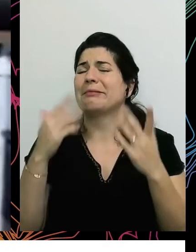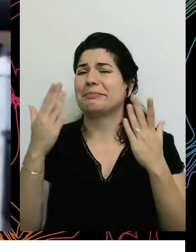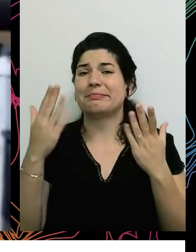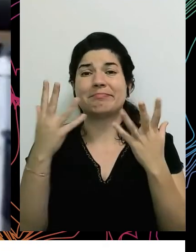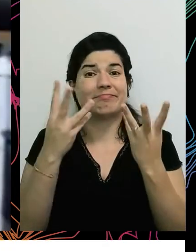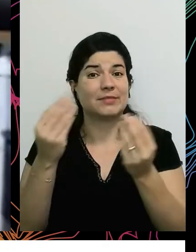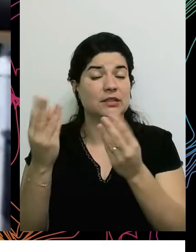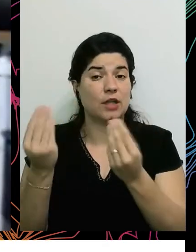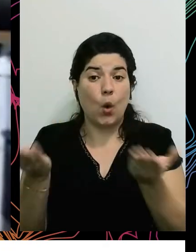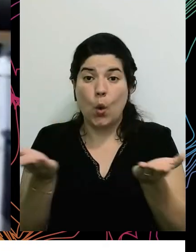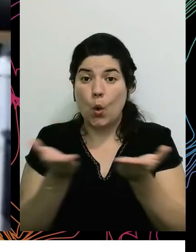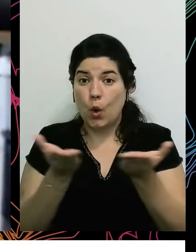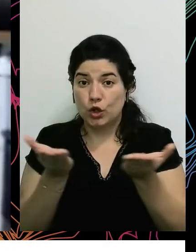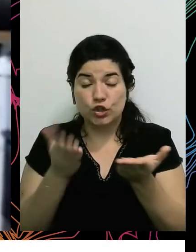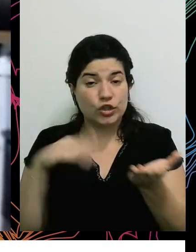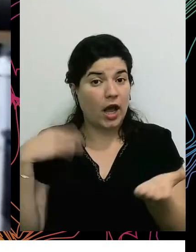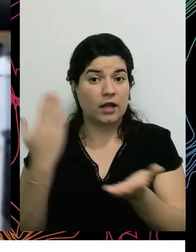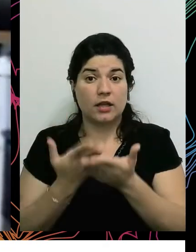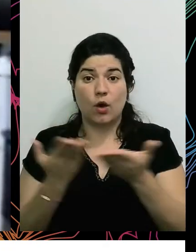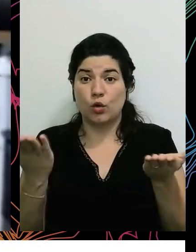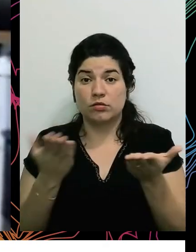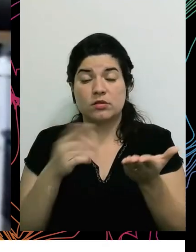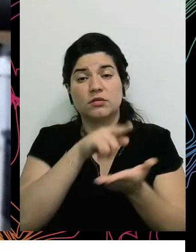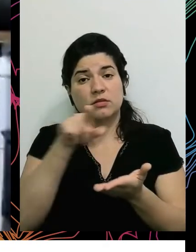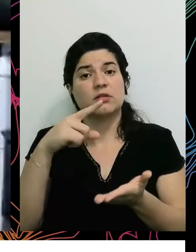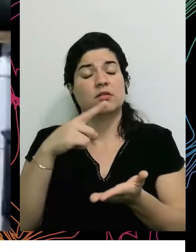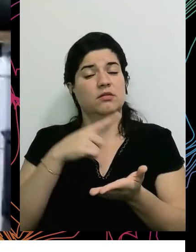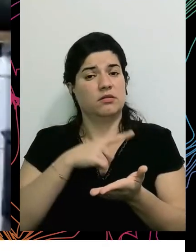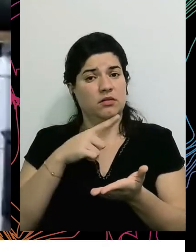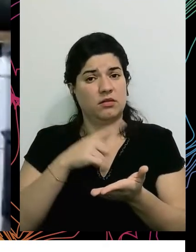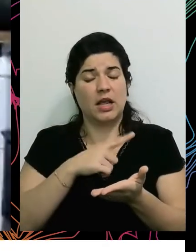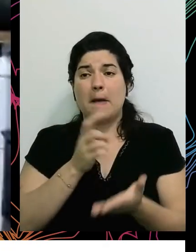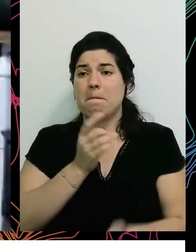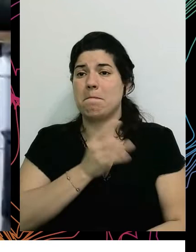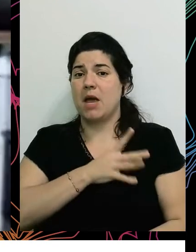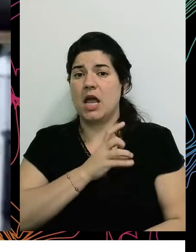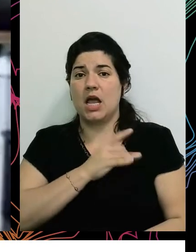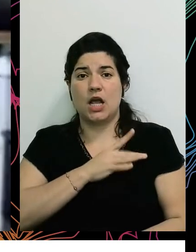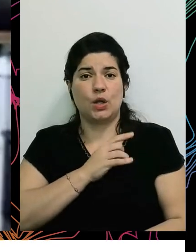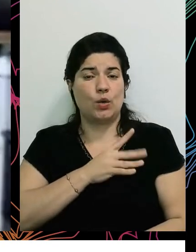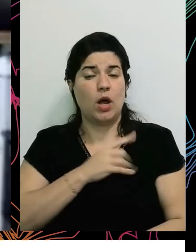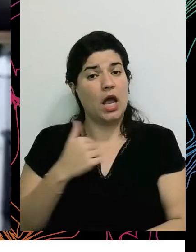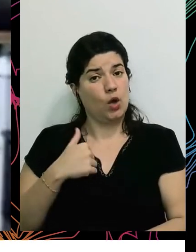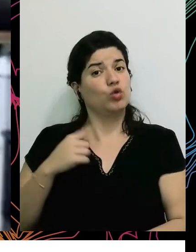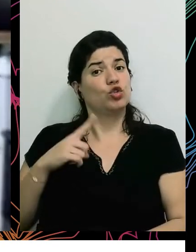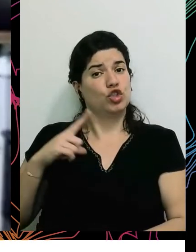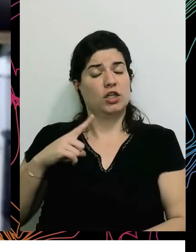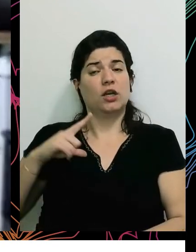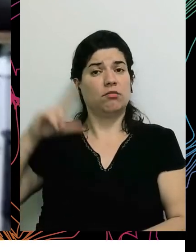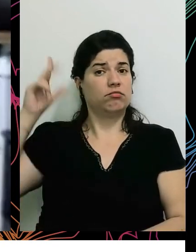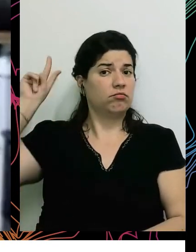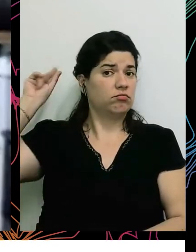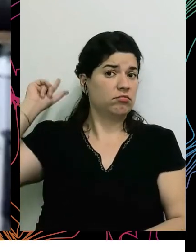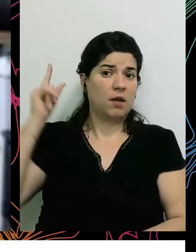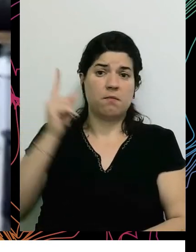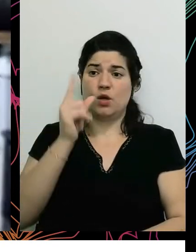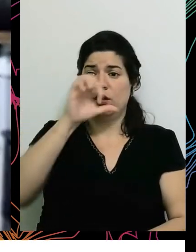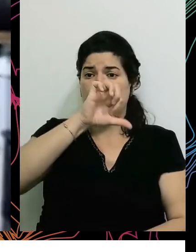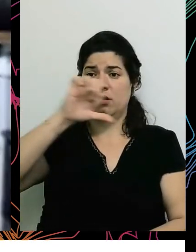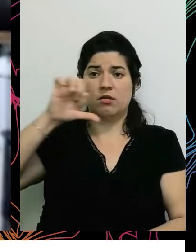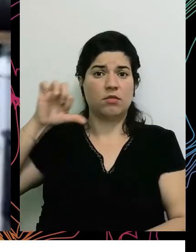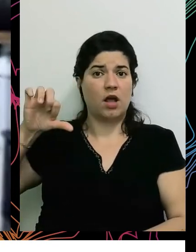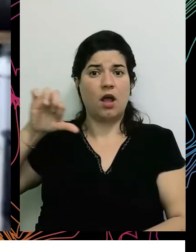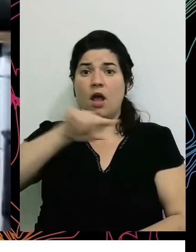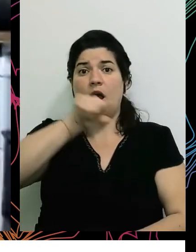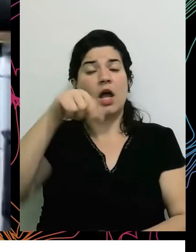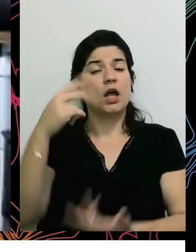de hoje, elas têm os mesmos medos que eu tinha em 1999. Né? Será